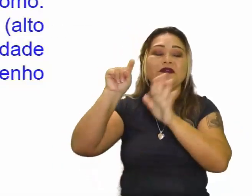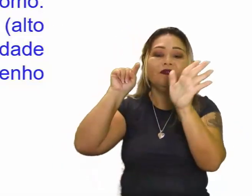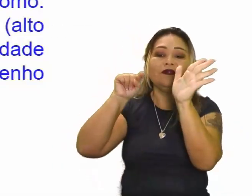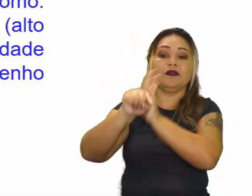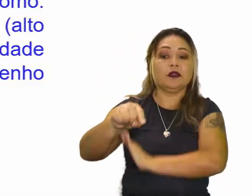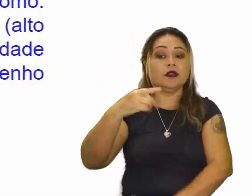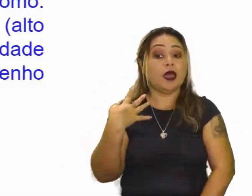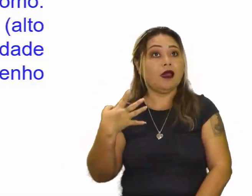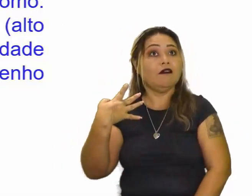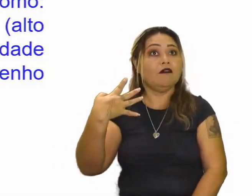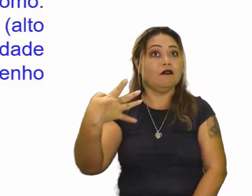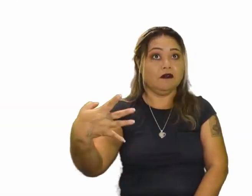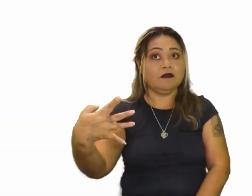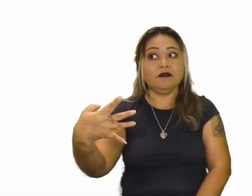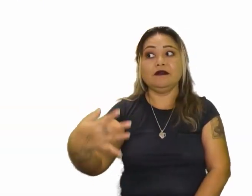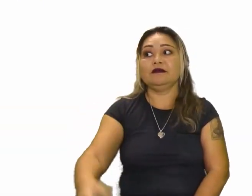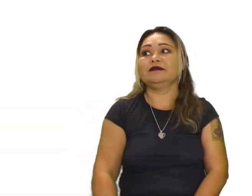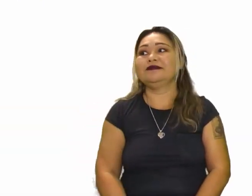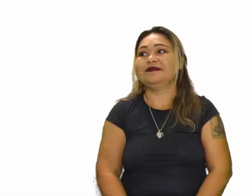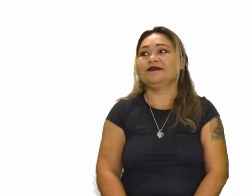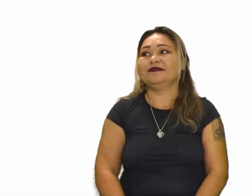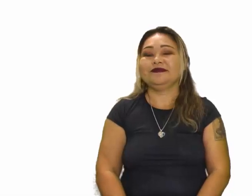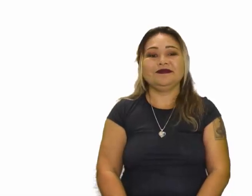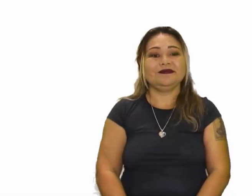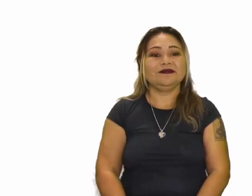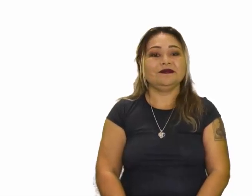número 4. Vamos.